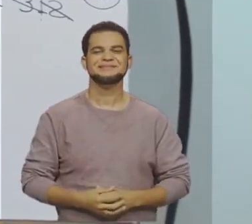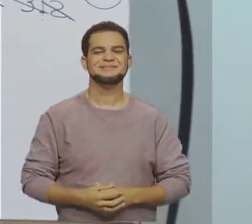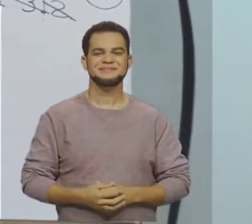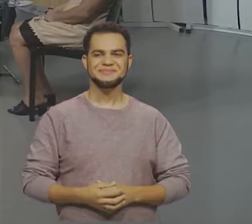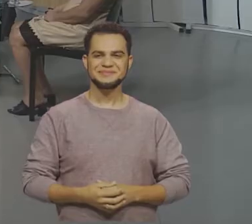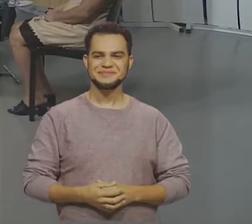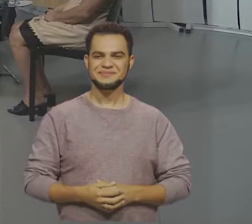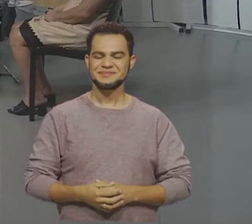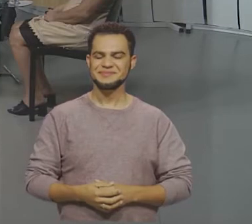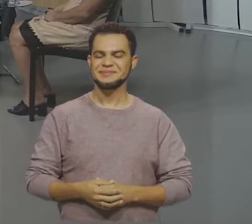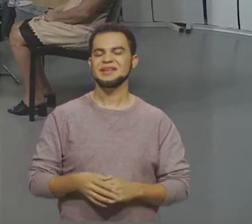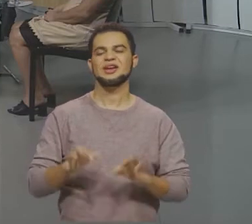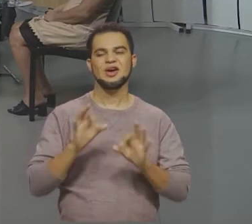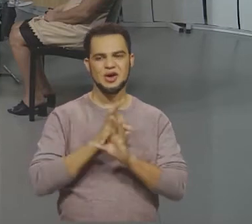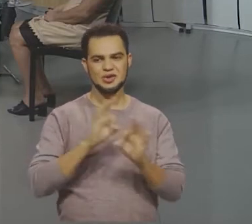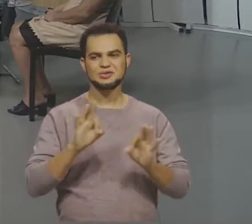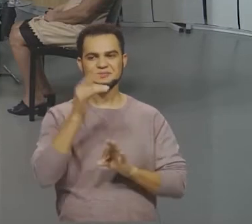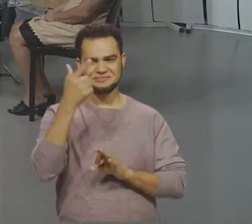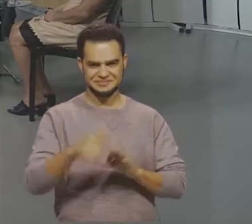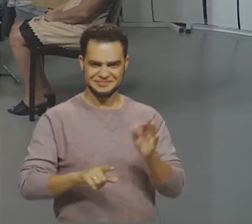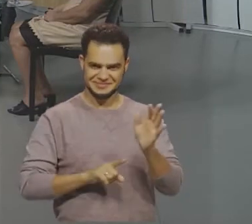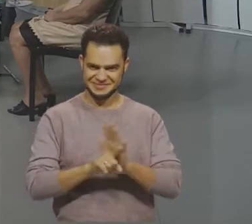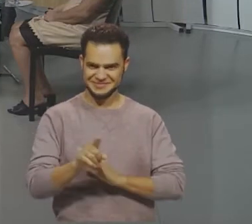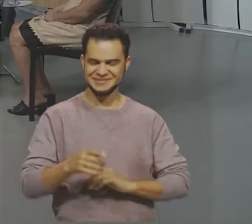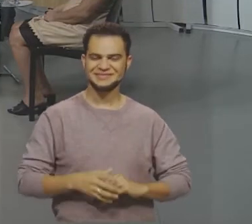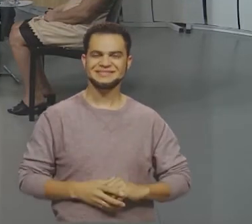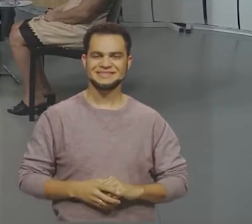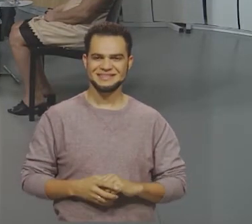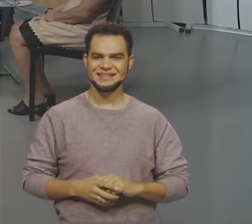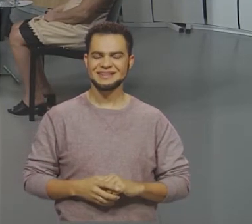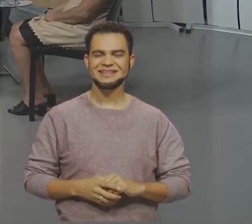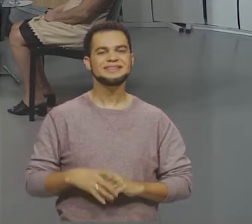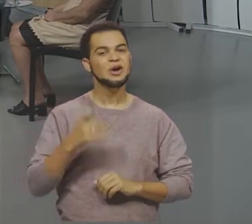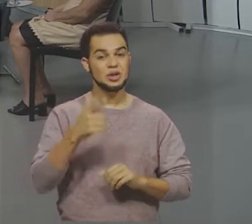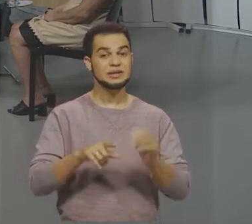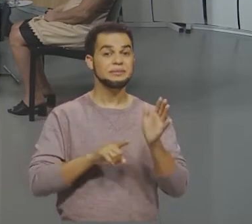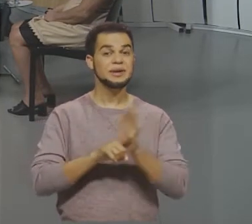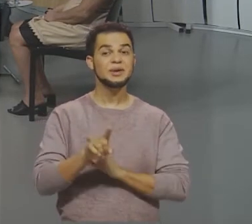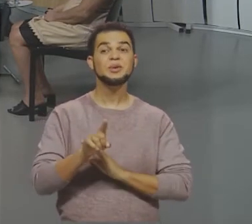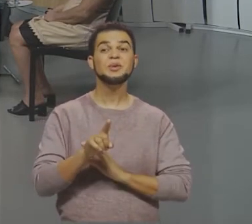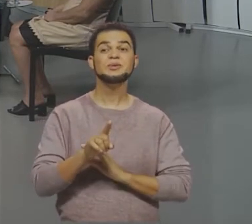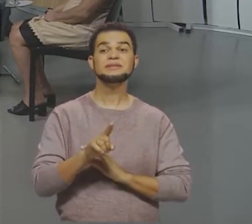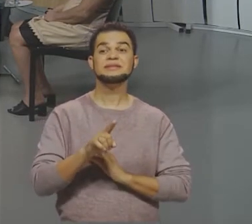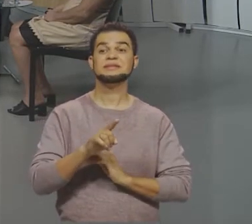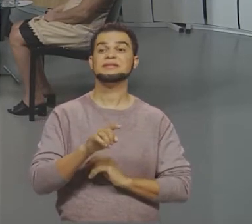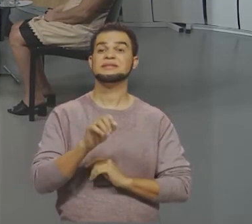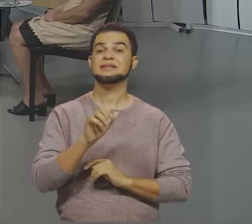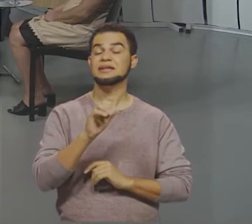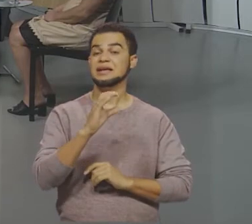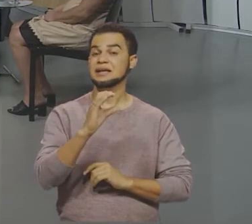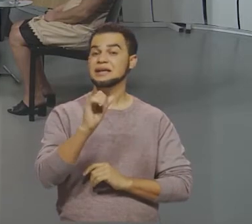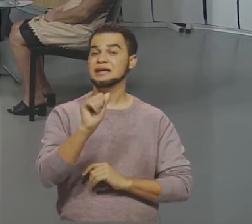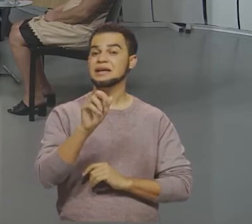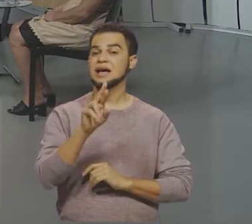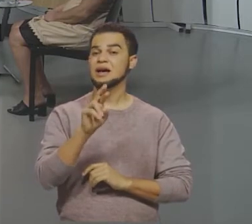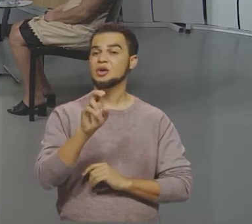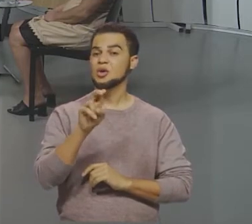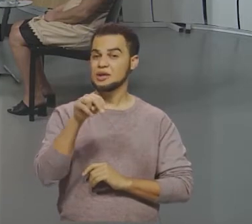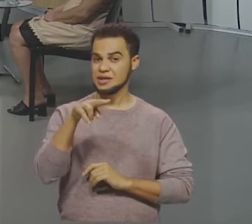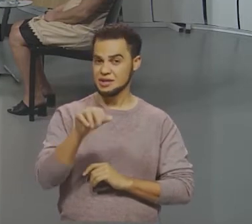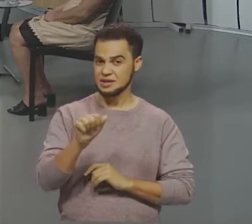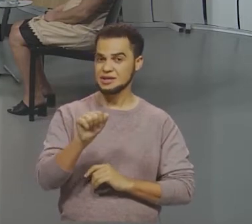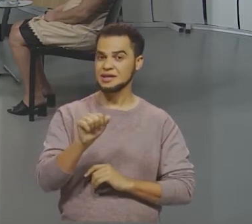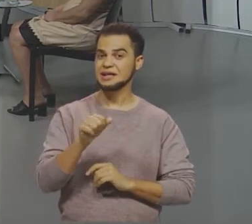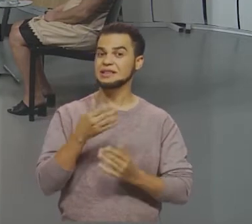Ótimo, obrigada. Vamos para a próxima. A nossa próxima pergunta é da Ana Carolina Fernandes. Ela é da Escola Estadual João César